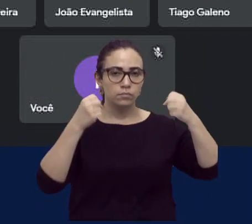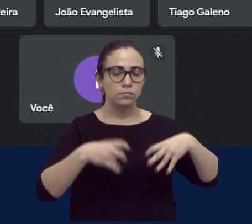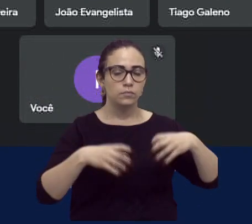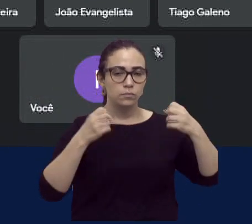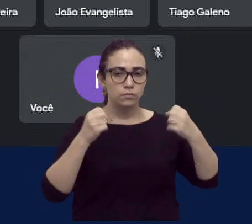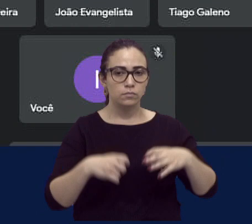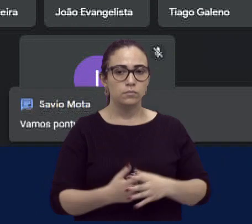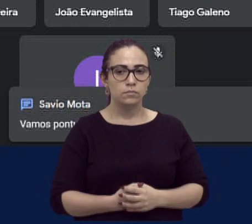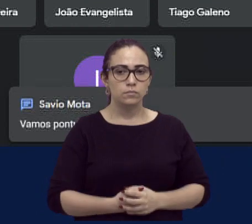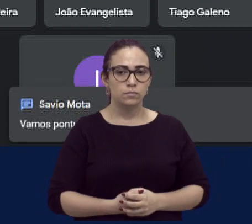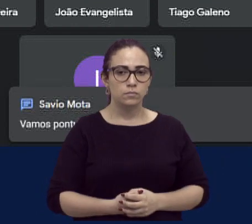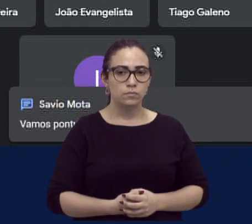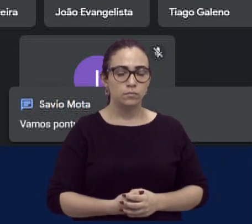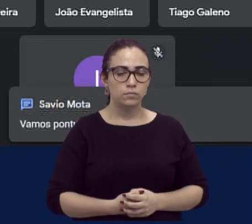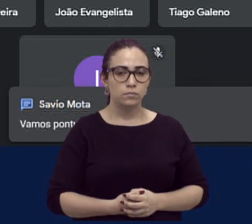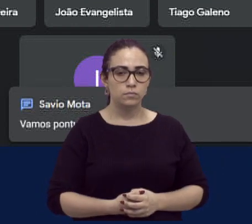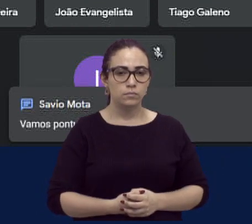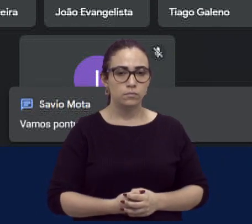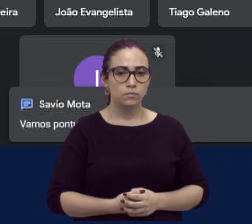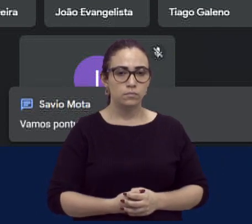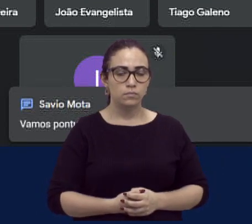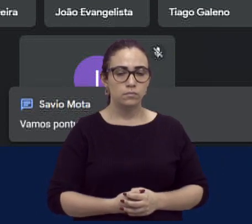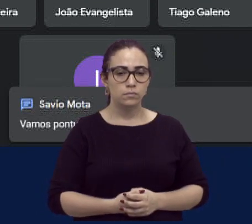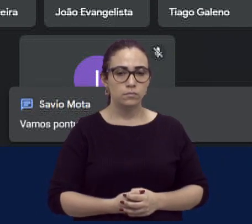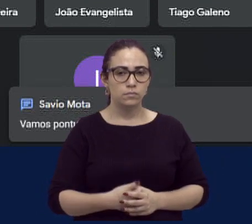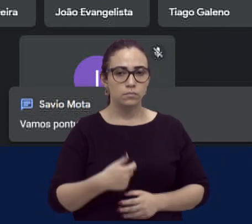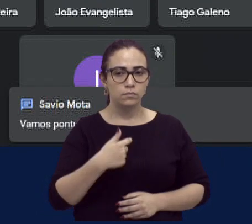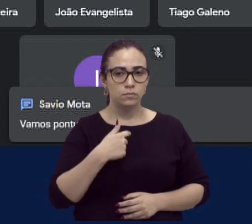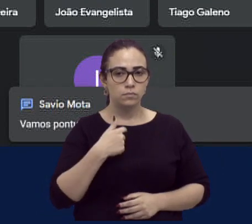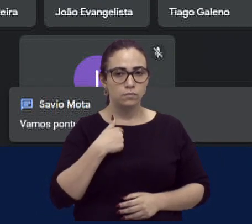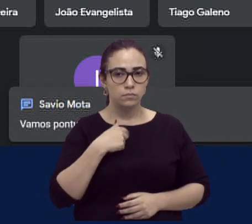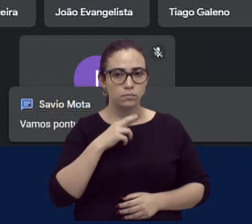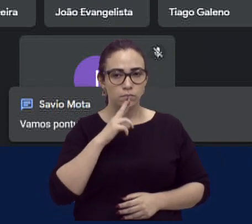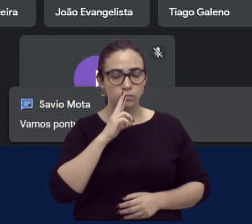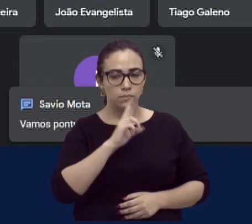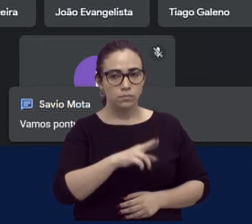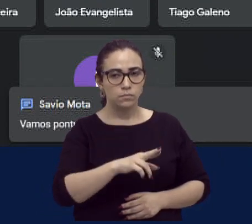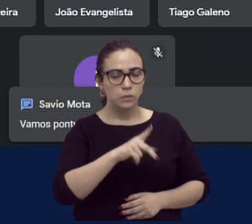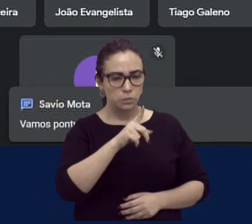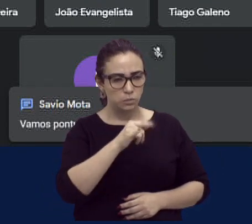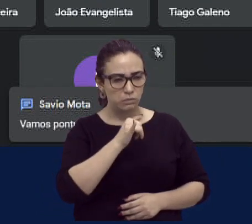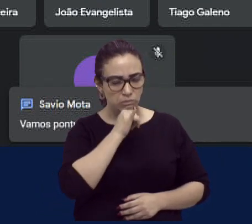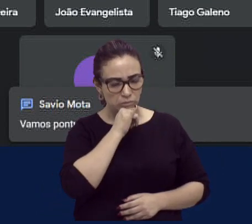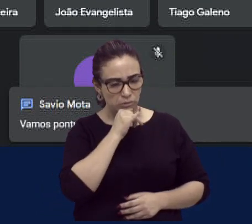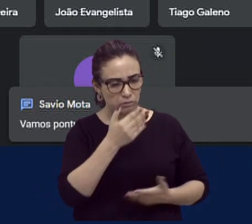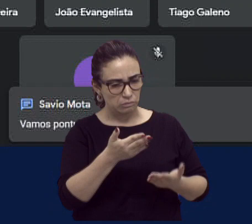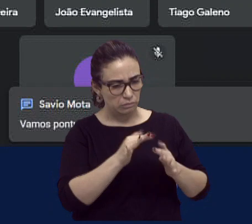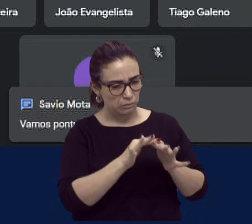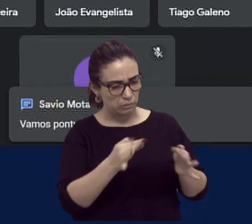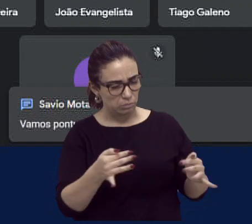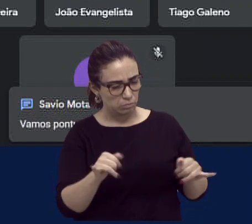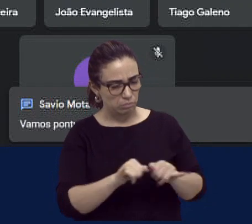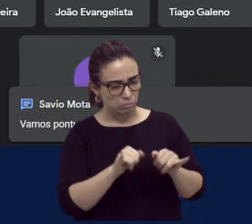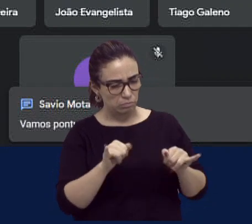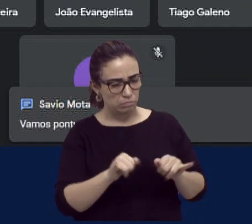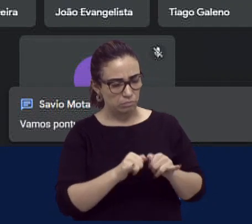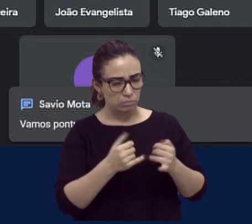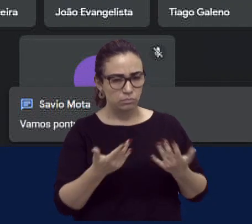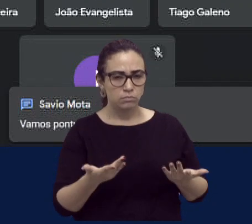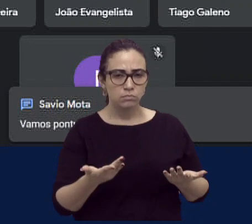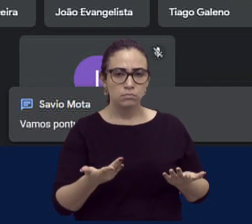e você está triste porque ele fez só isso? Você não sabe o que ele fez da vez passada